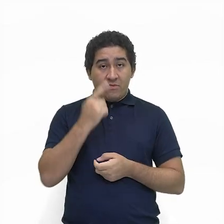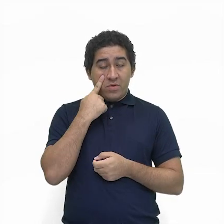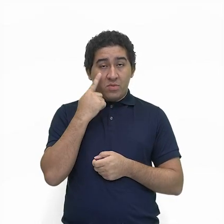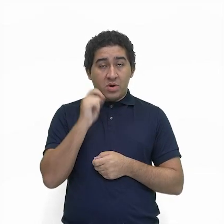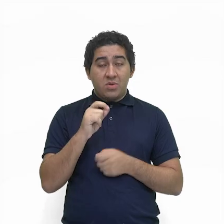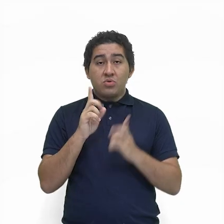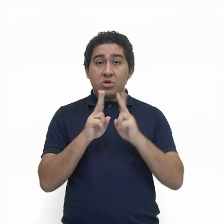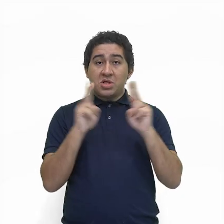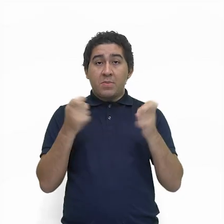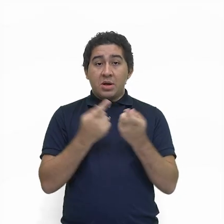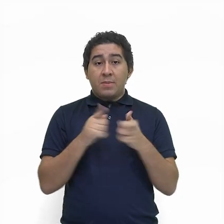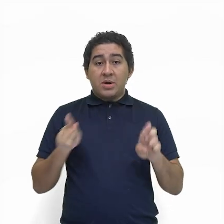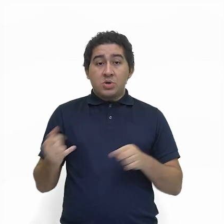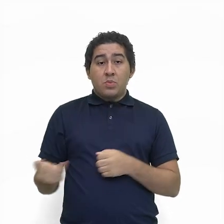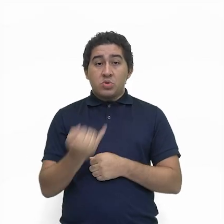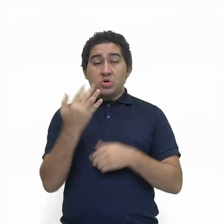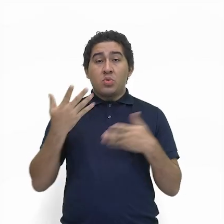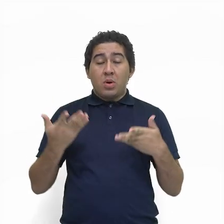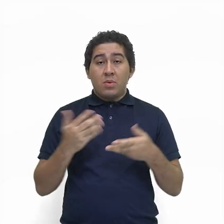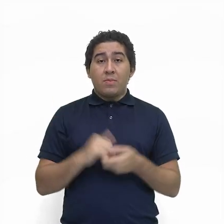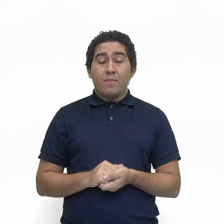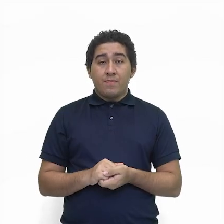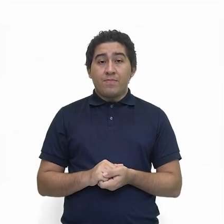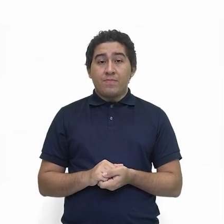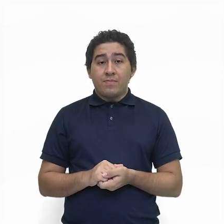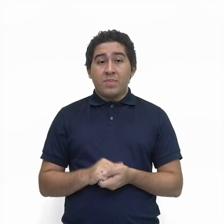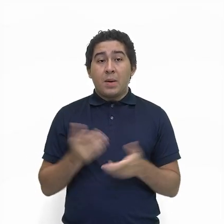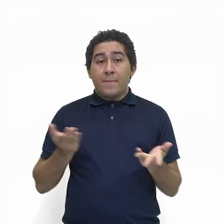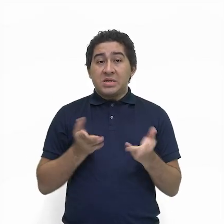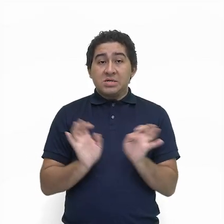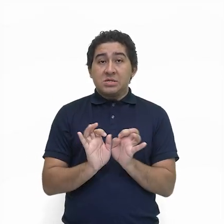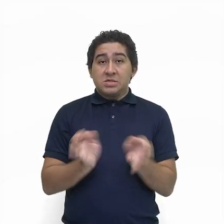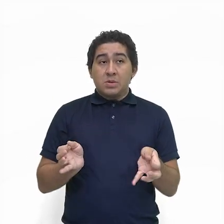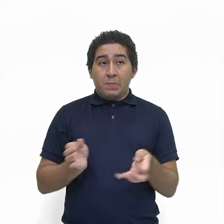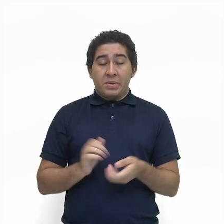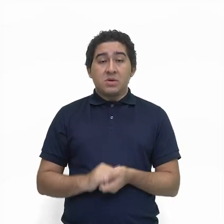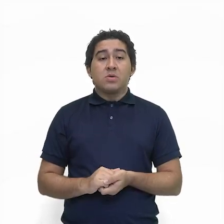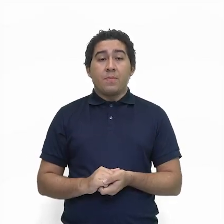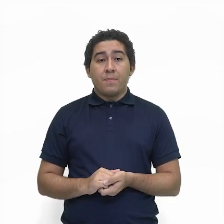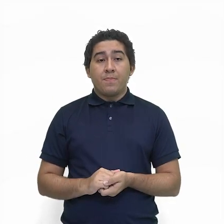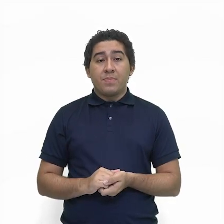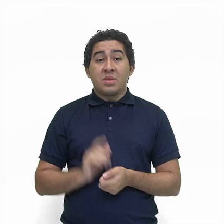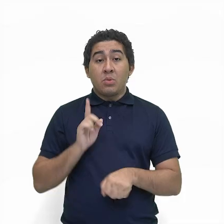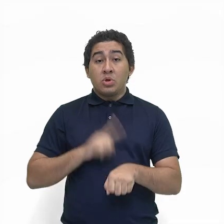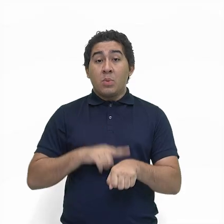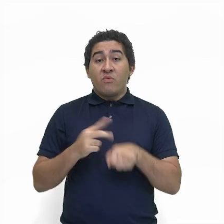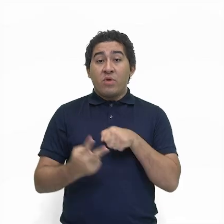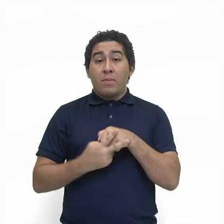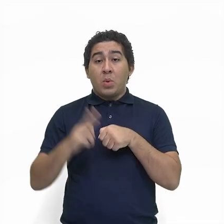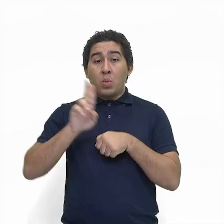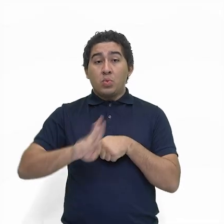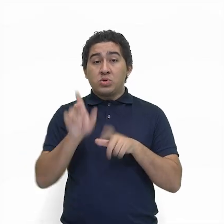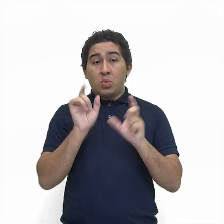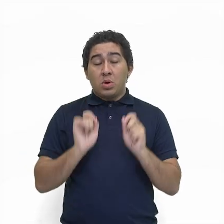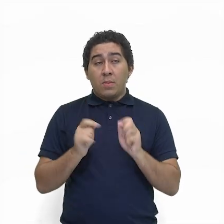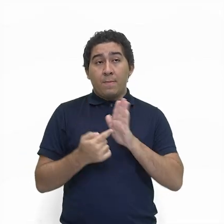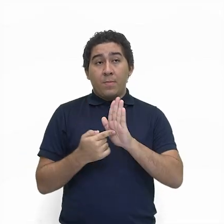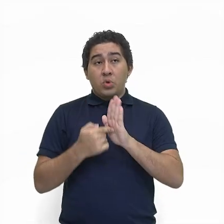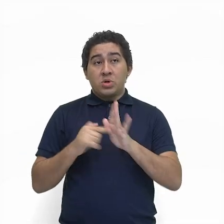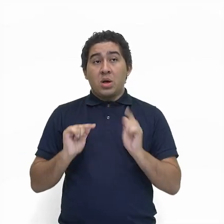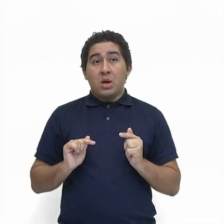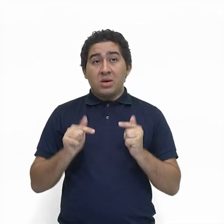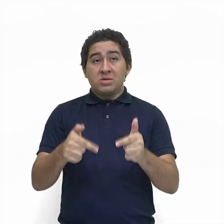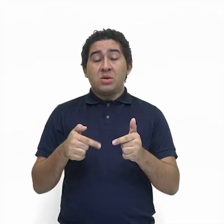gramatical muito importante, que é o simple present. O simple present ele é um tempo verbal que será utilizado para